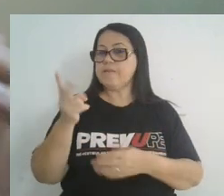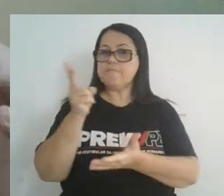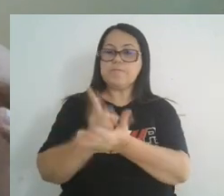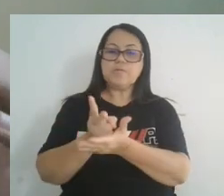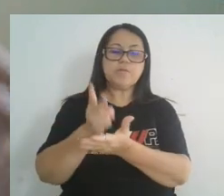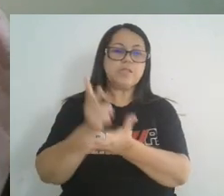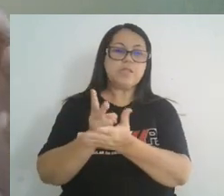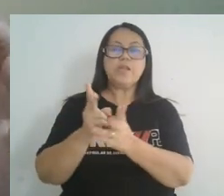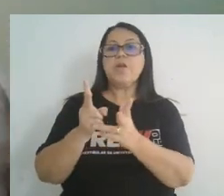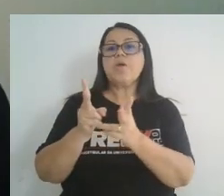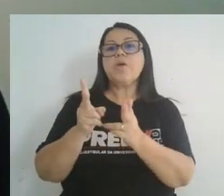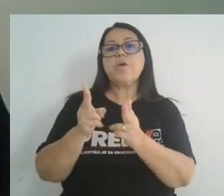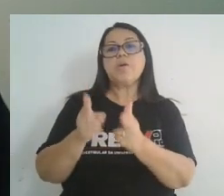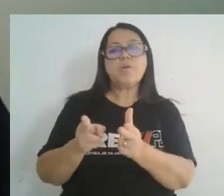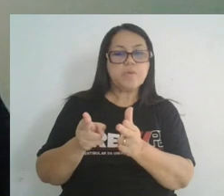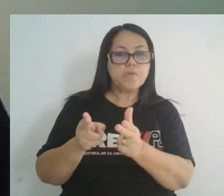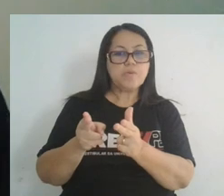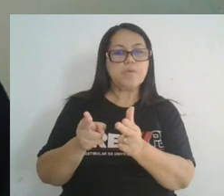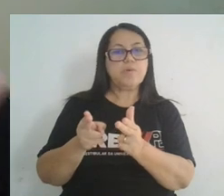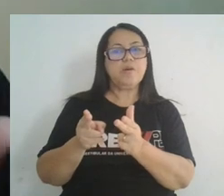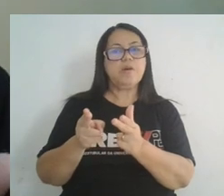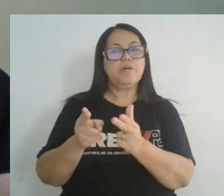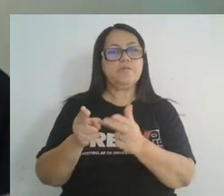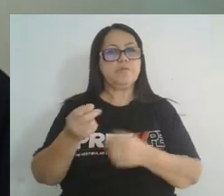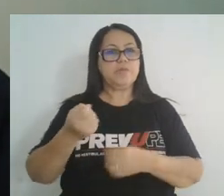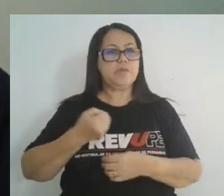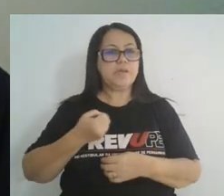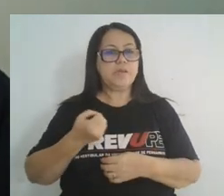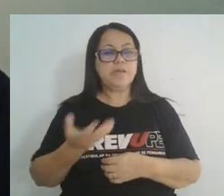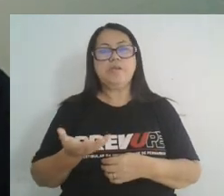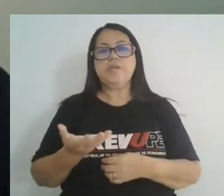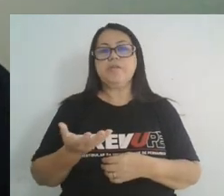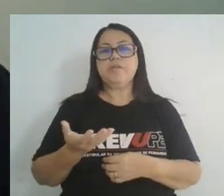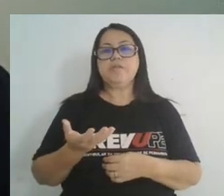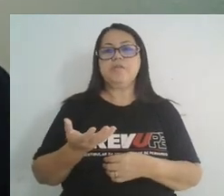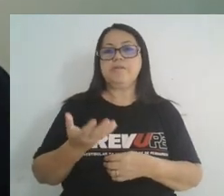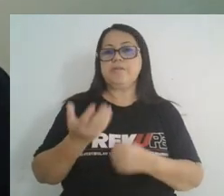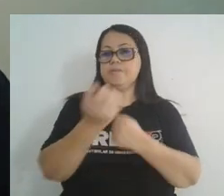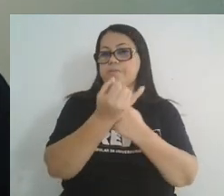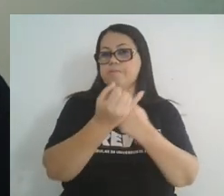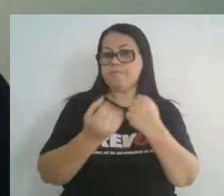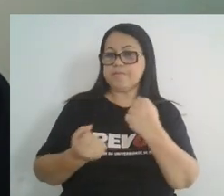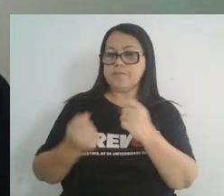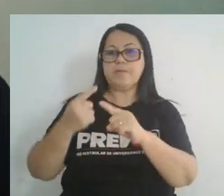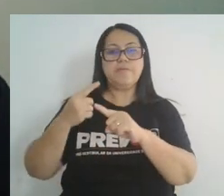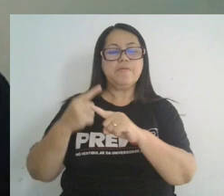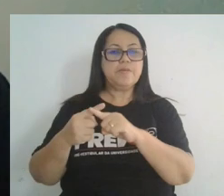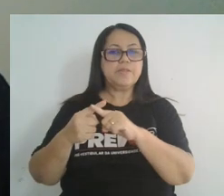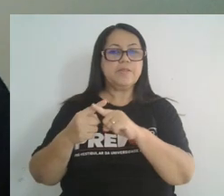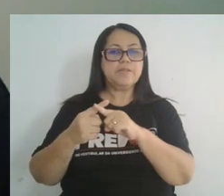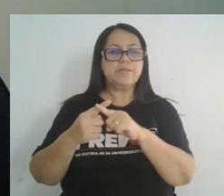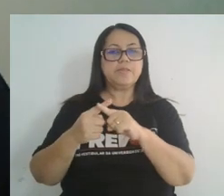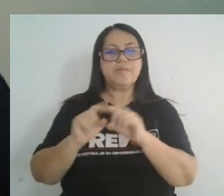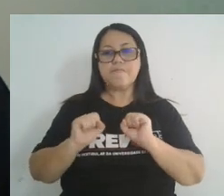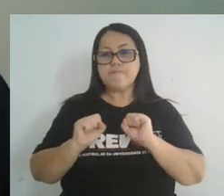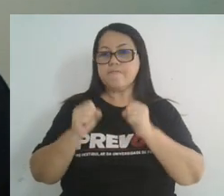possui magnitude constante igual a coeficiente de atrito cinético vezes a